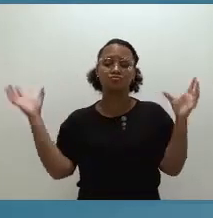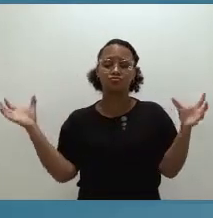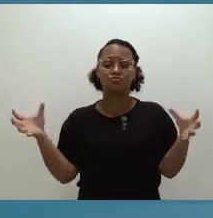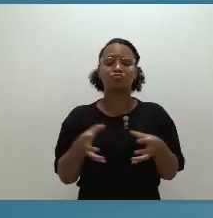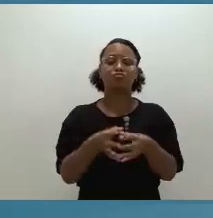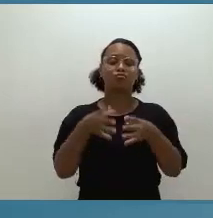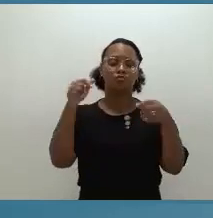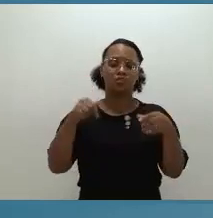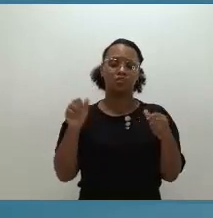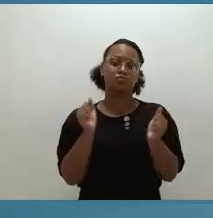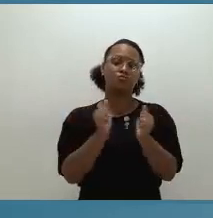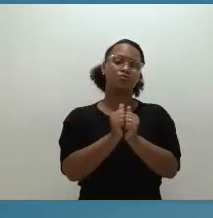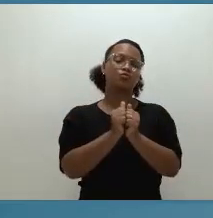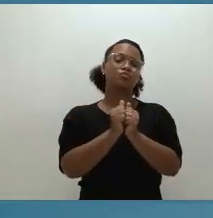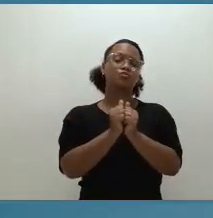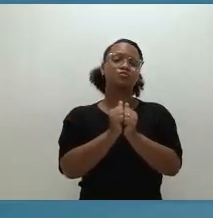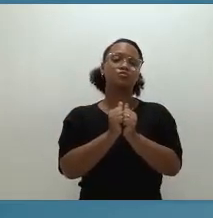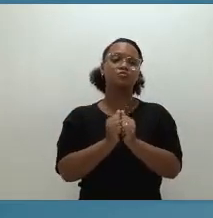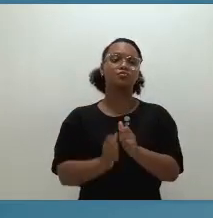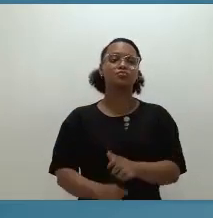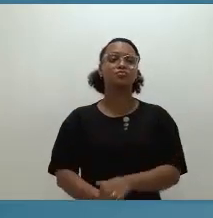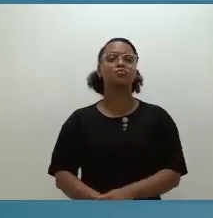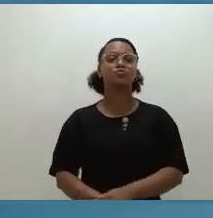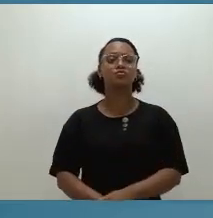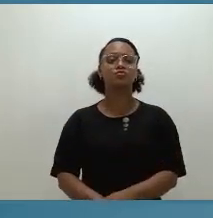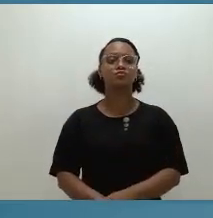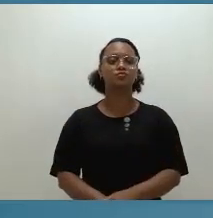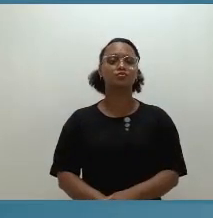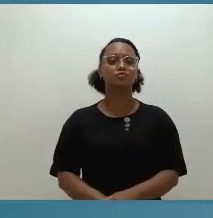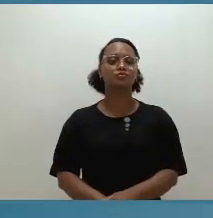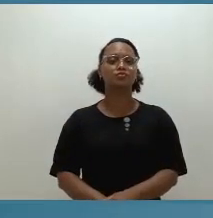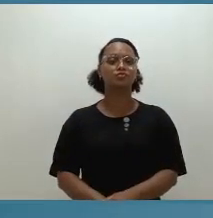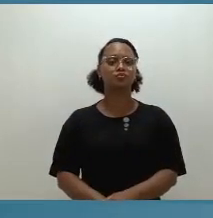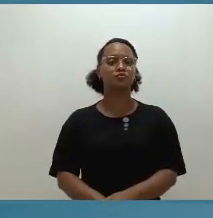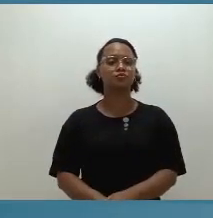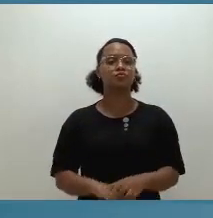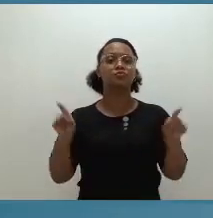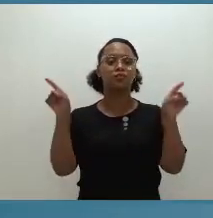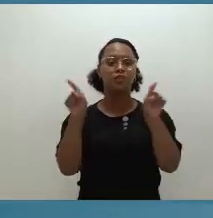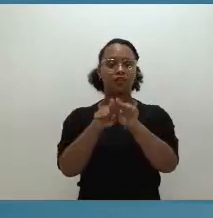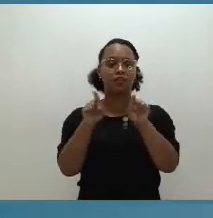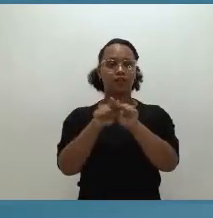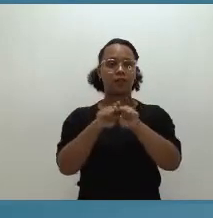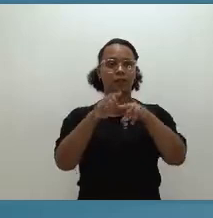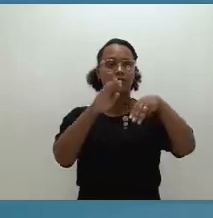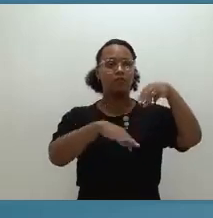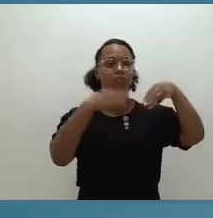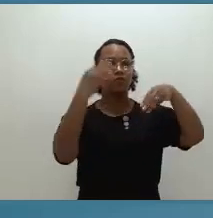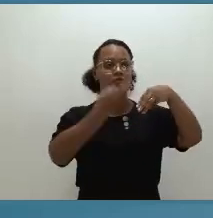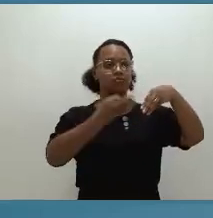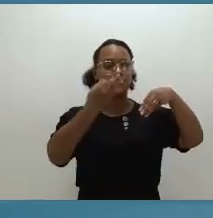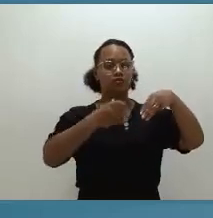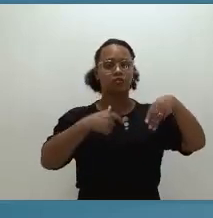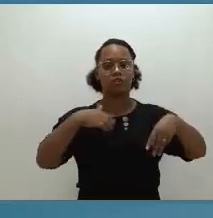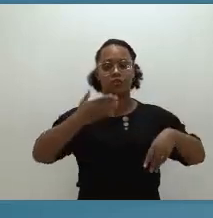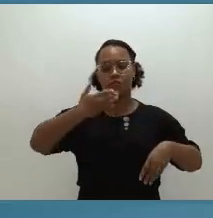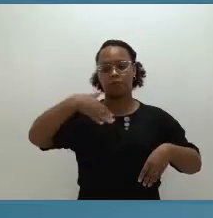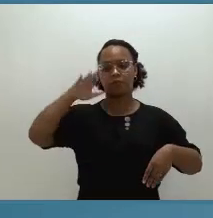todos. E também aos magistrados, eu prometo a